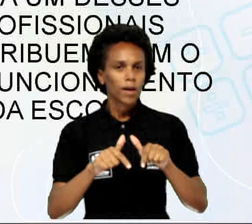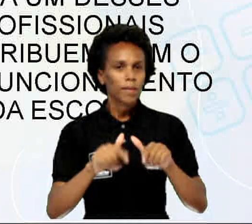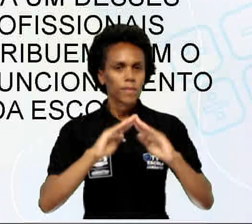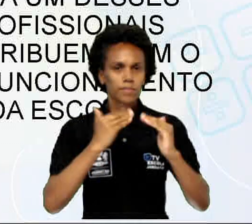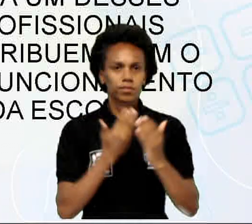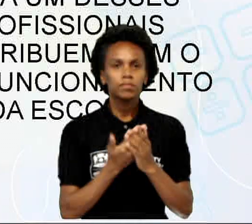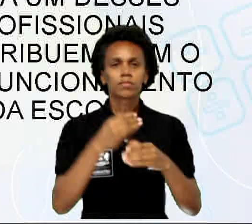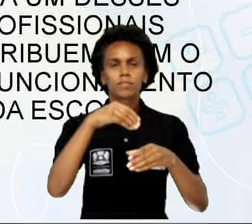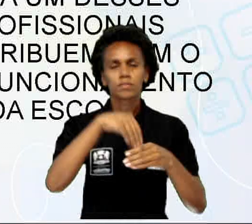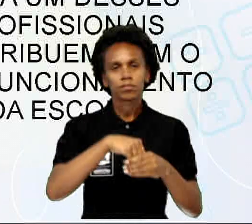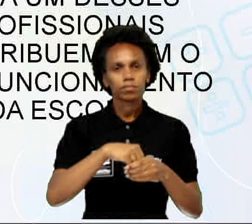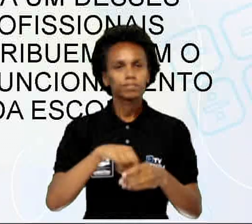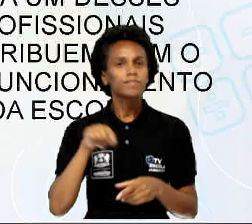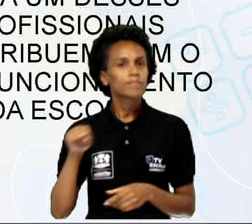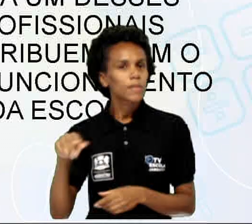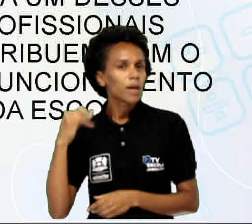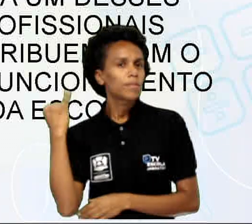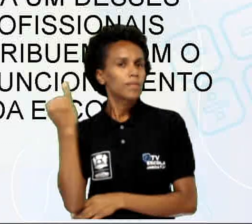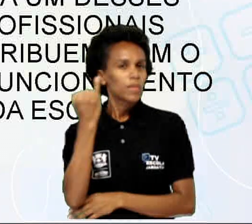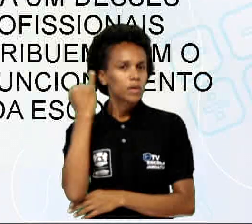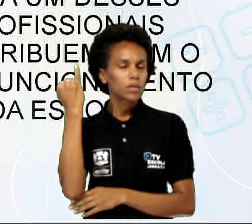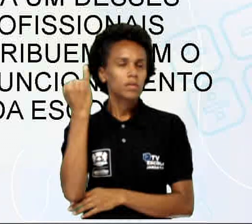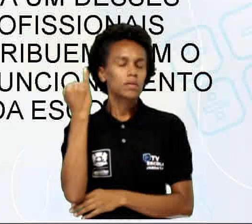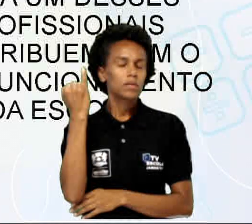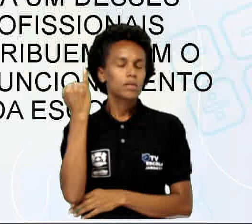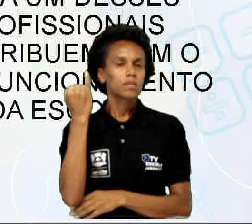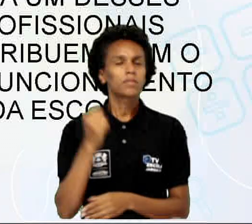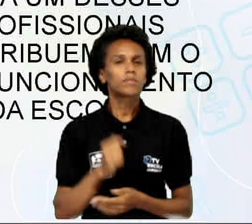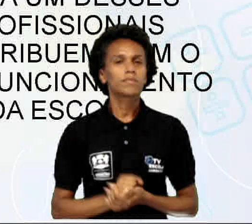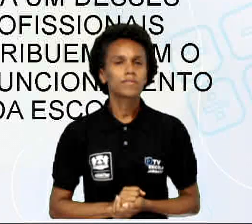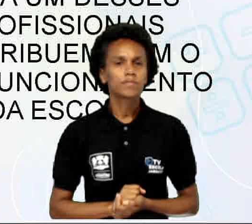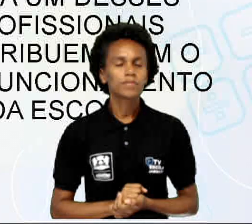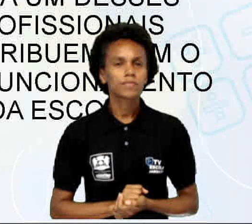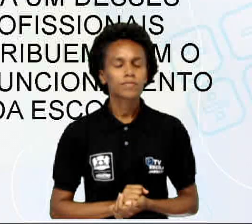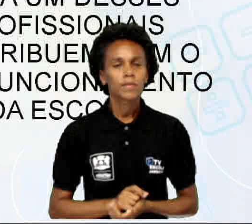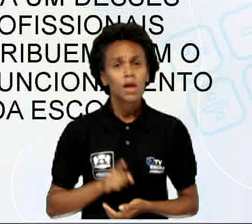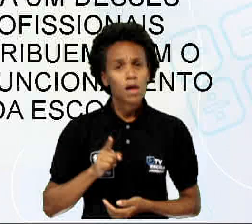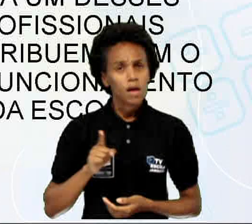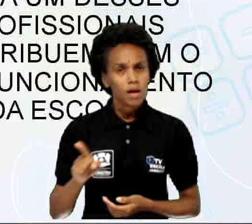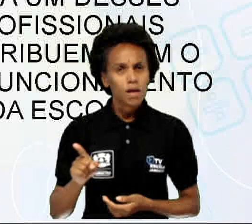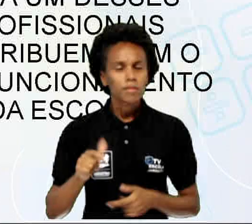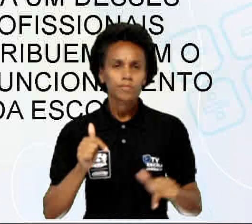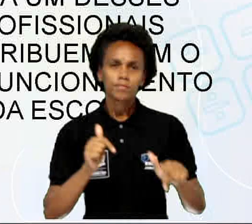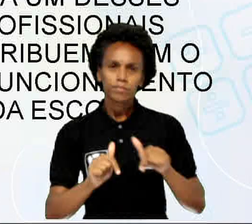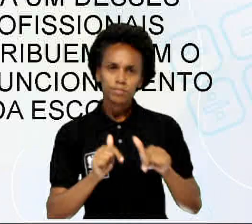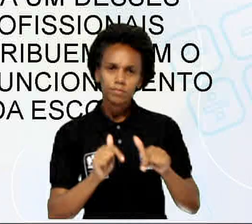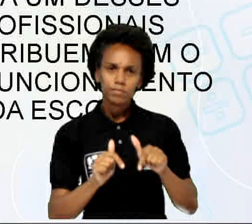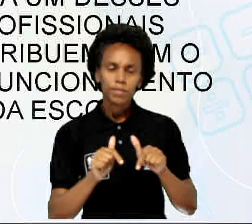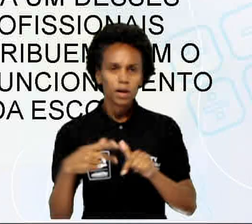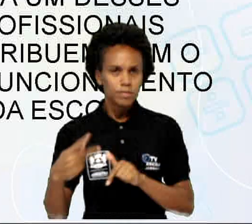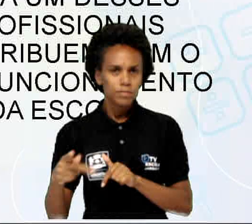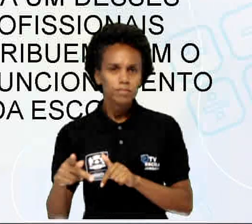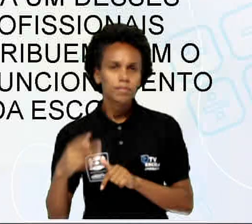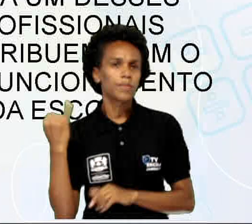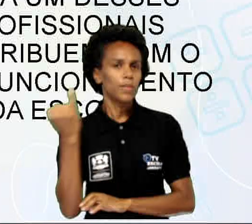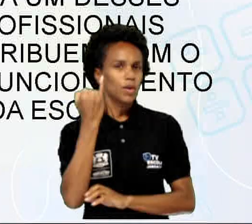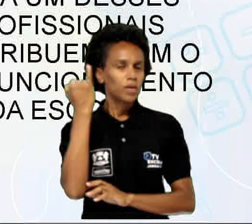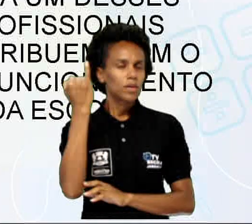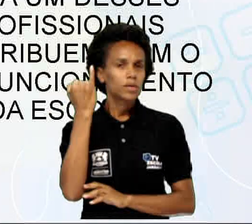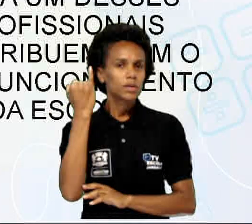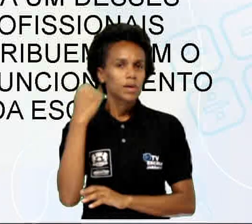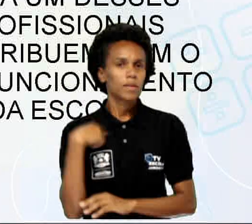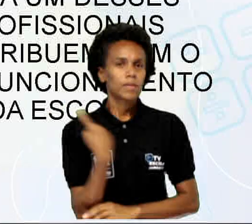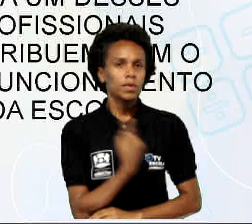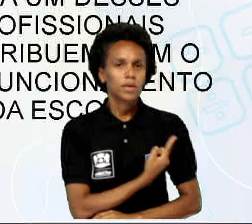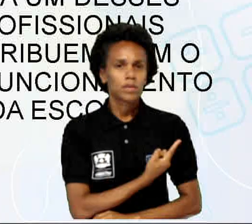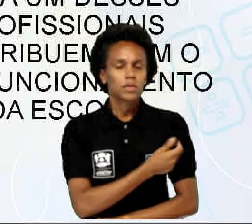funções importantes para que nós, estudantes, possamos aprender, nos desenvolver. Cada um